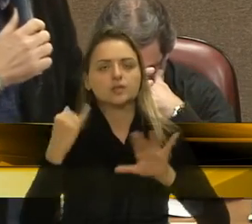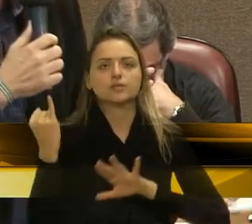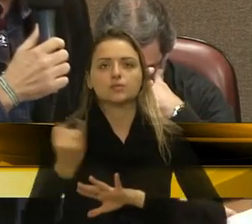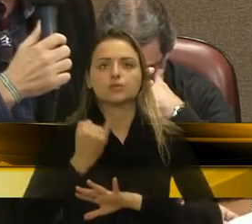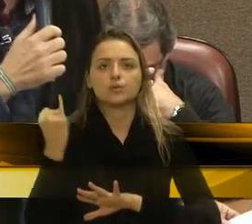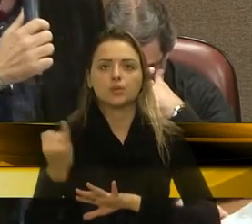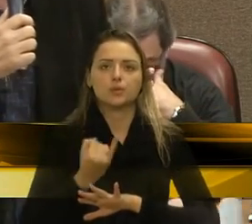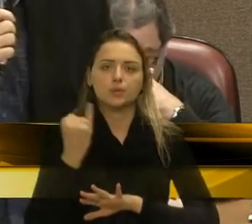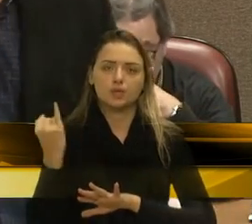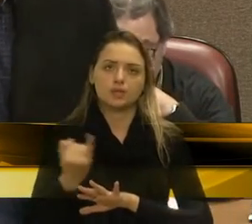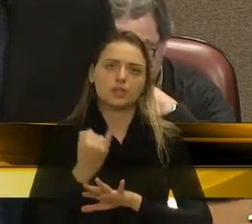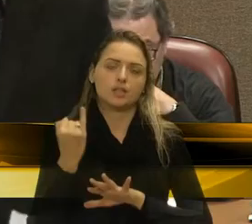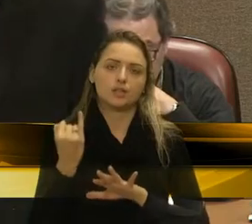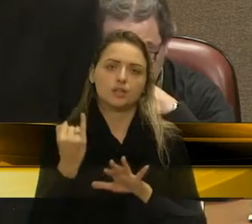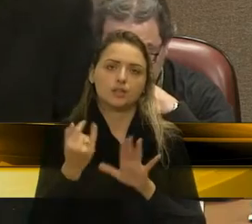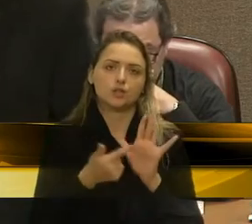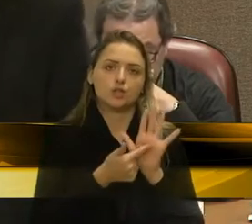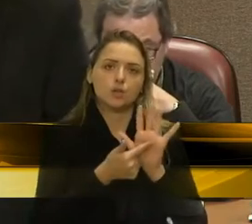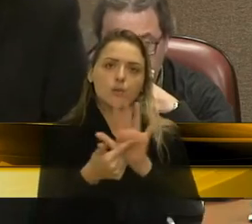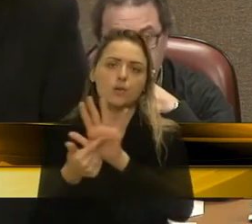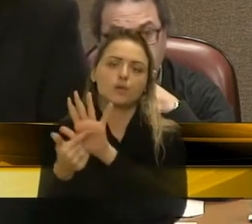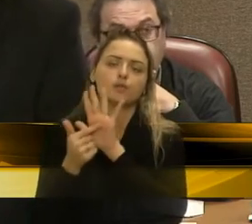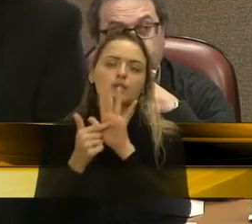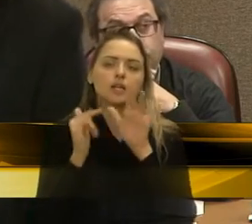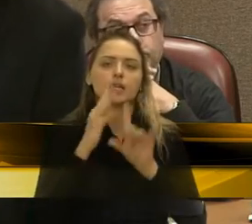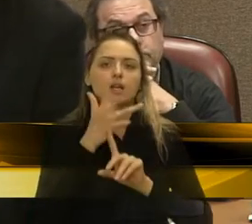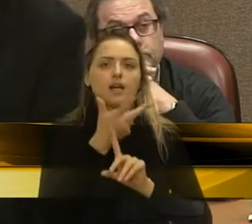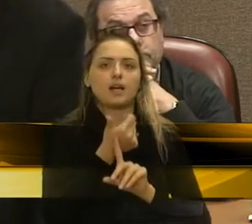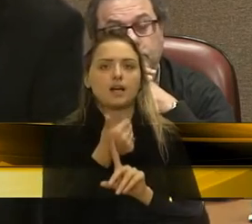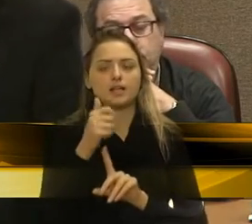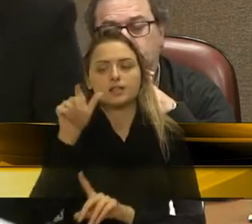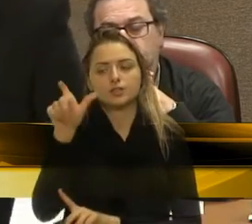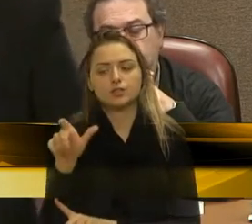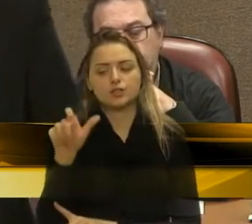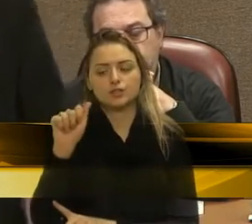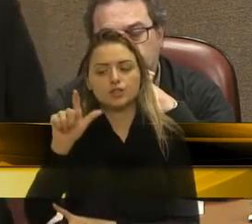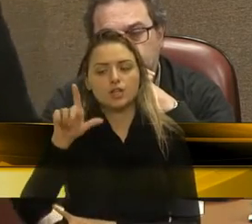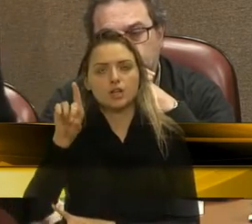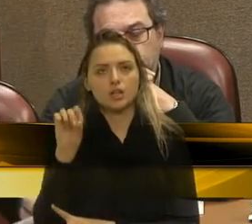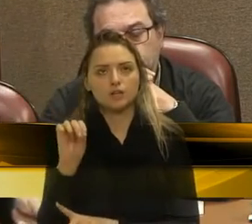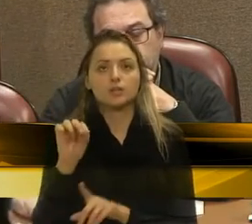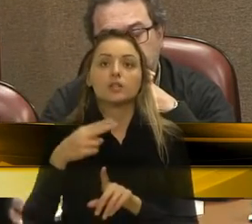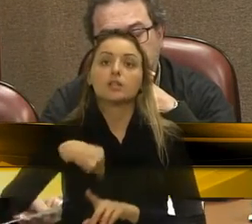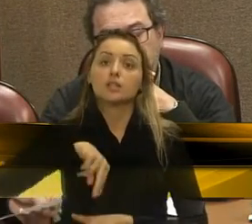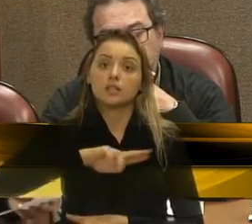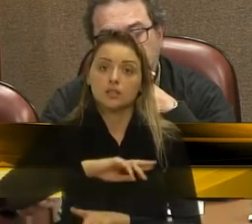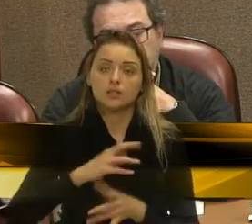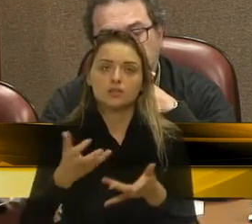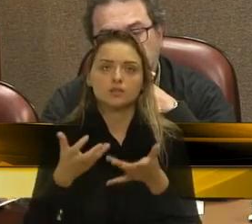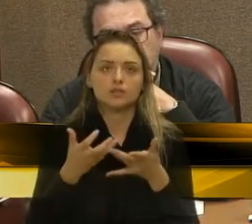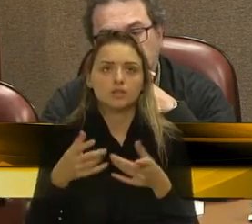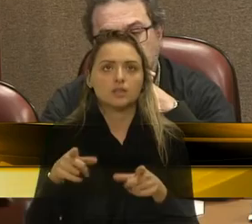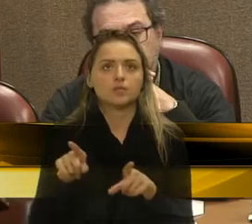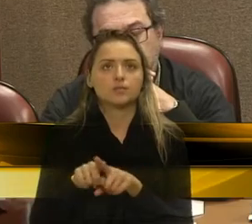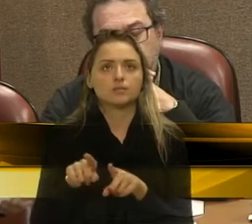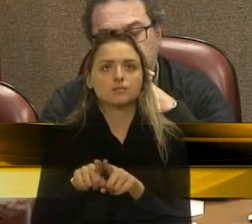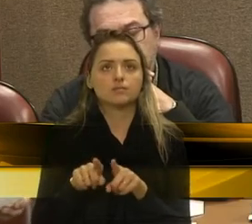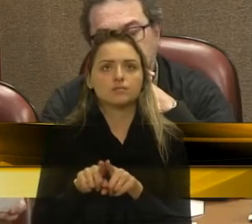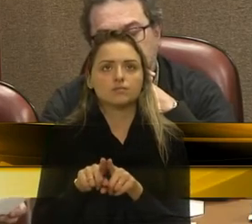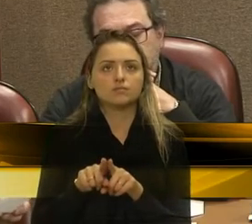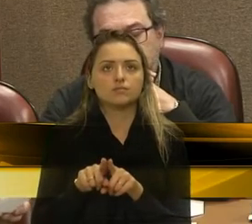importante acervo deste grande pintor Aldo Locatelli. E, por fim, nós desejamos que, vereador Fiuza, que